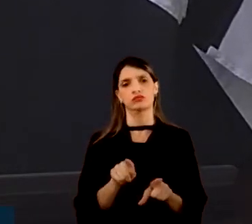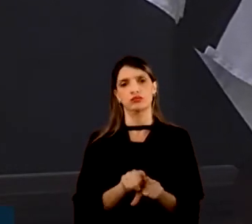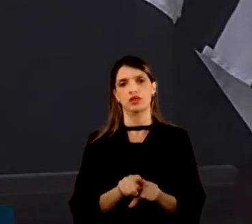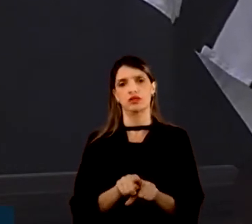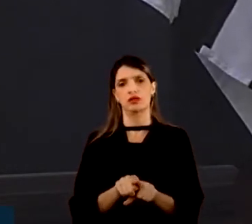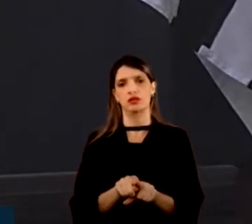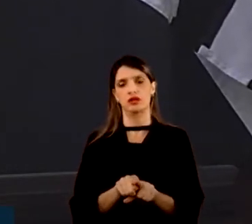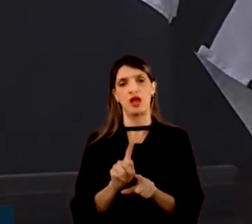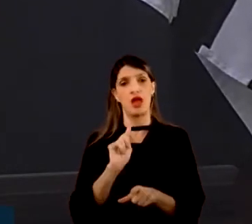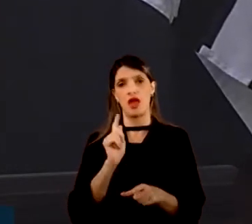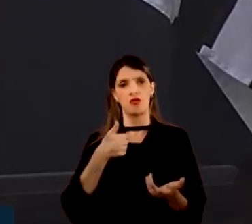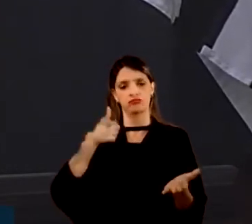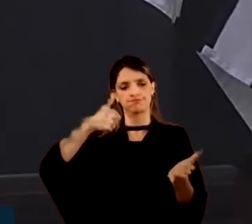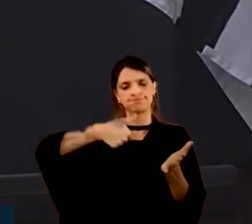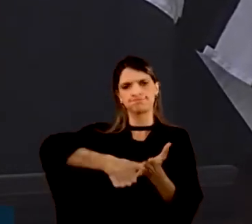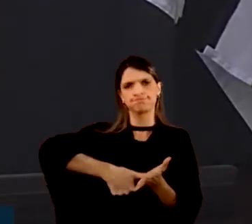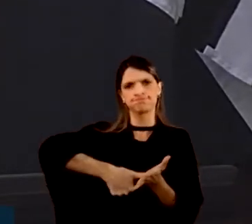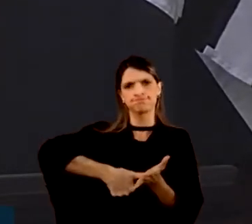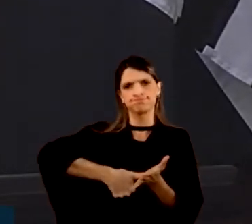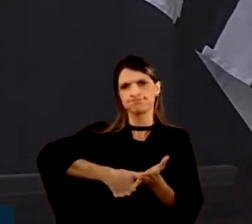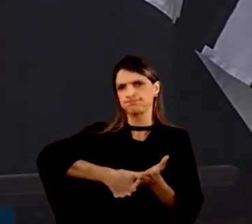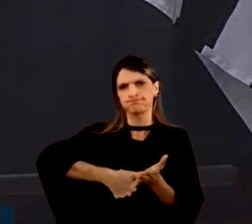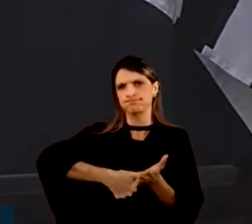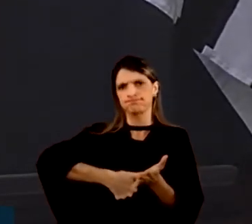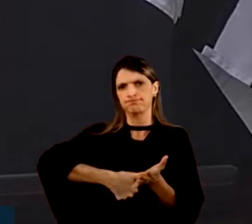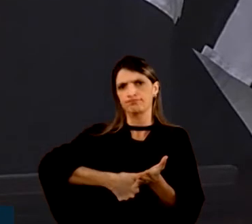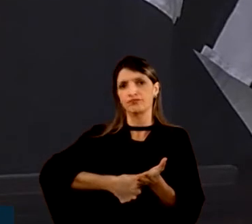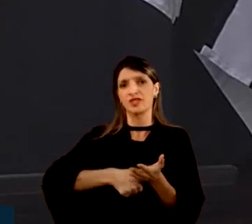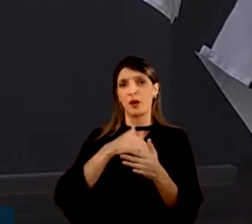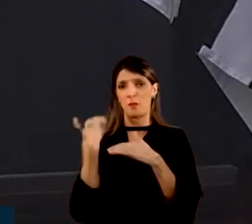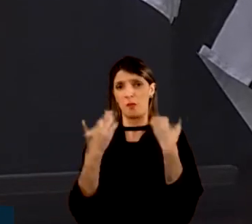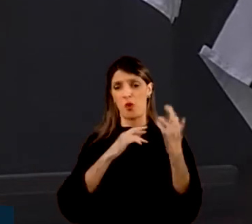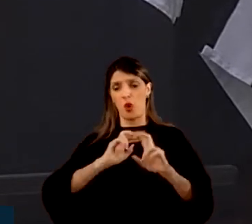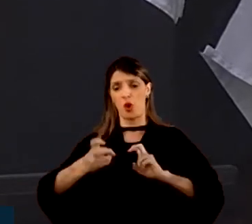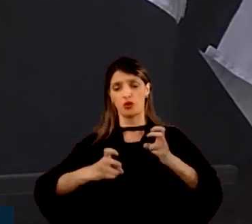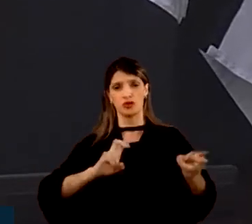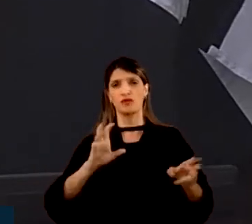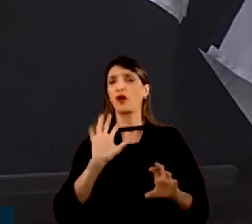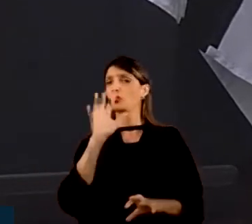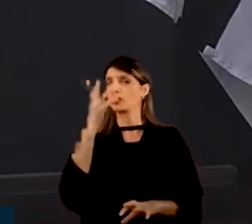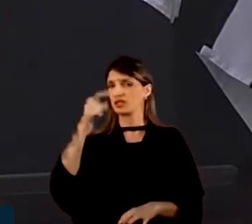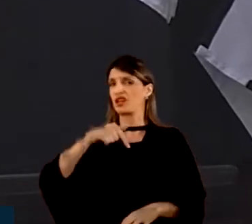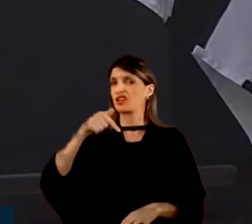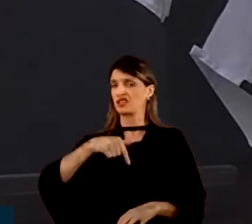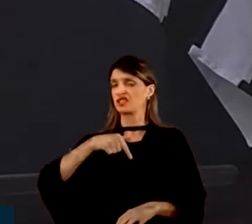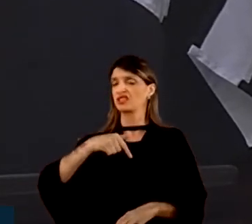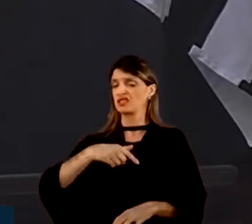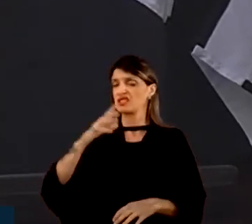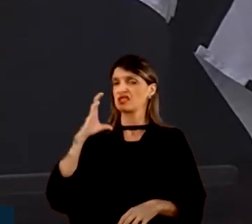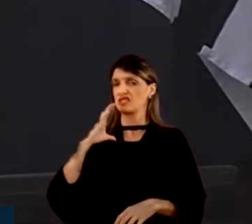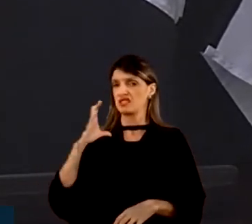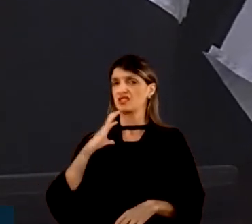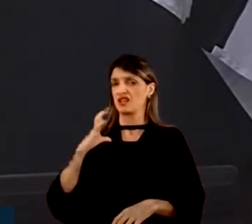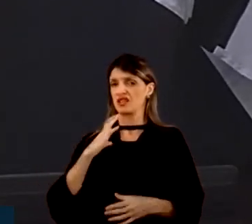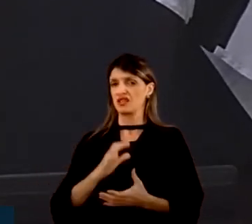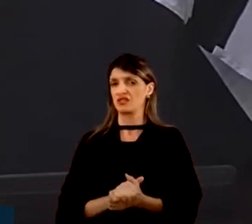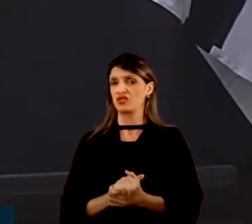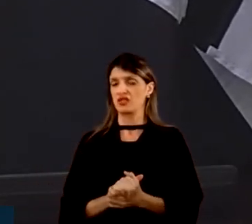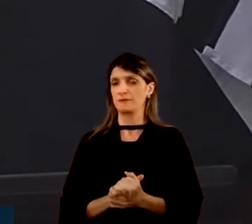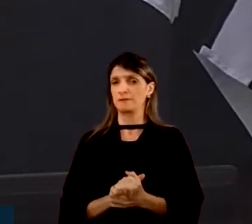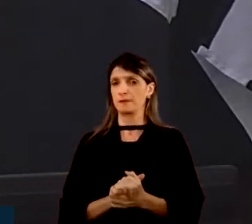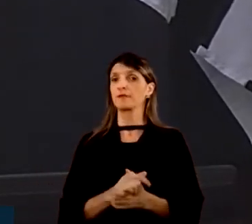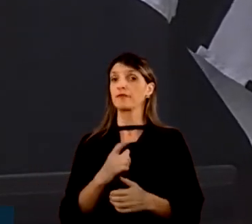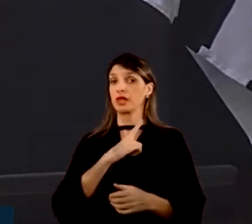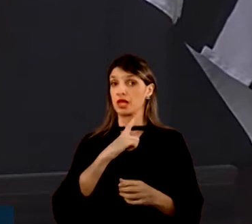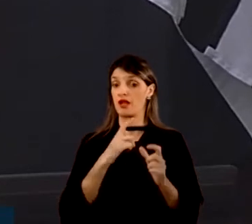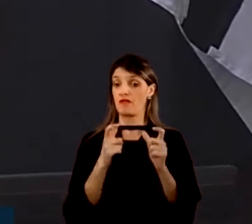digital nas possíveis mortes que vão acontecer na nossa cidade. Nós tivemos um aumento expressivo do número